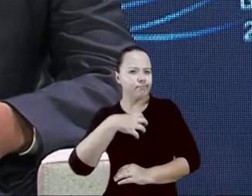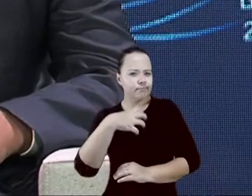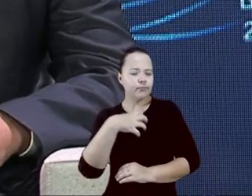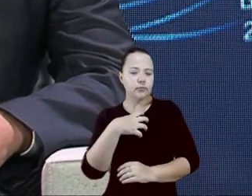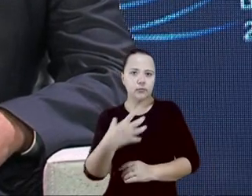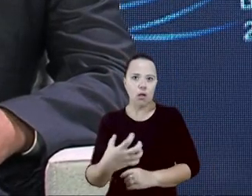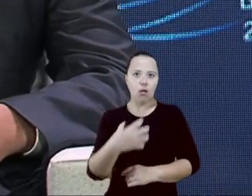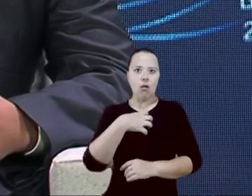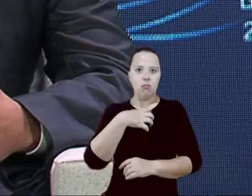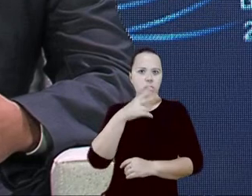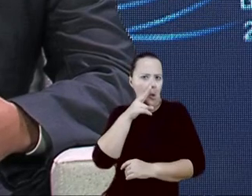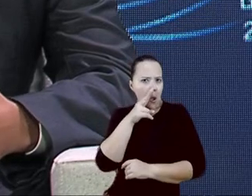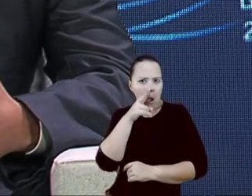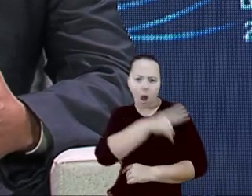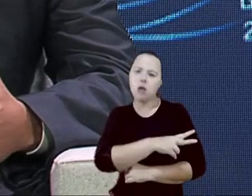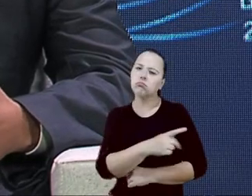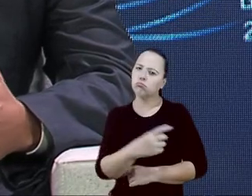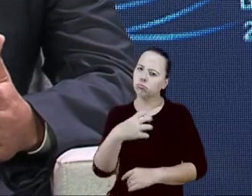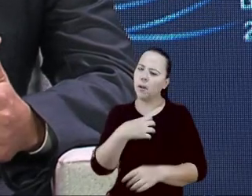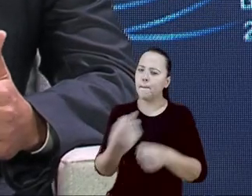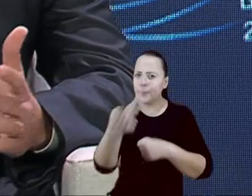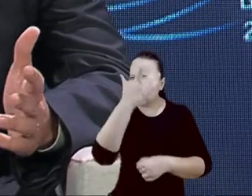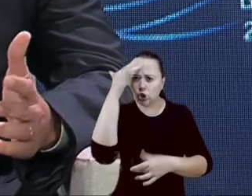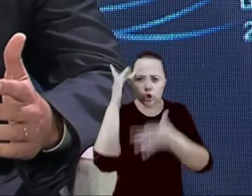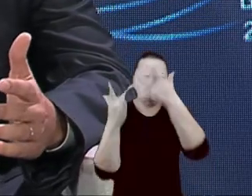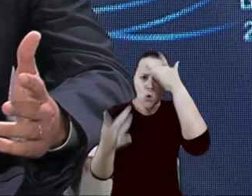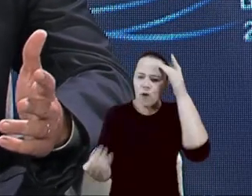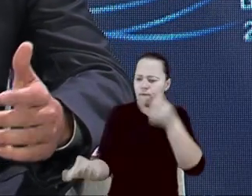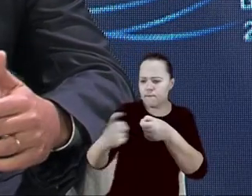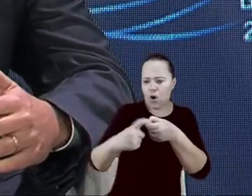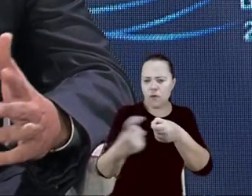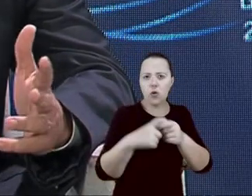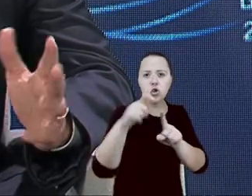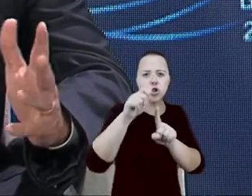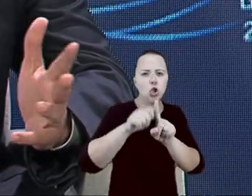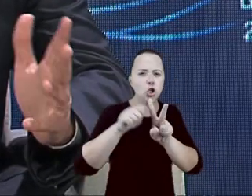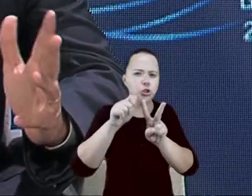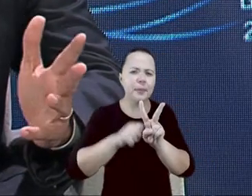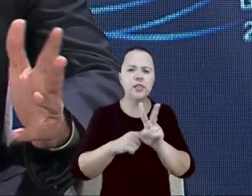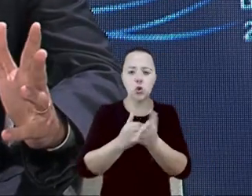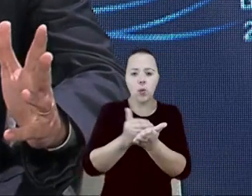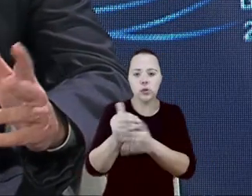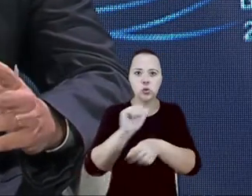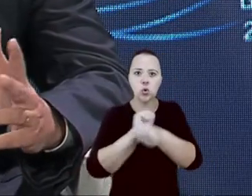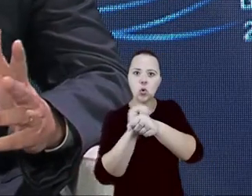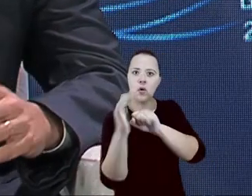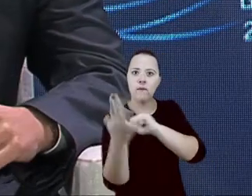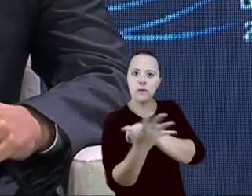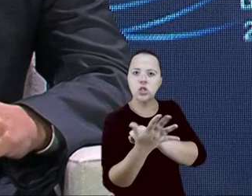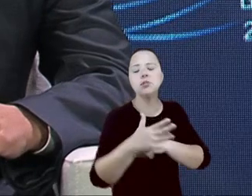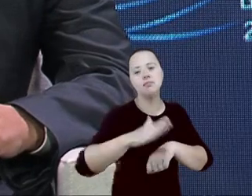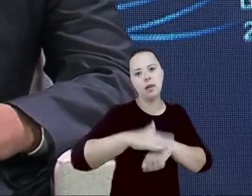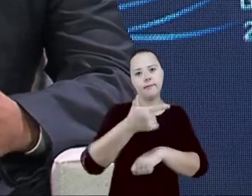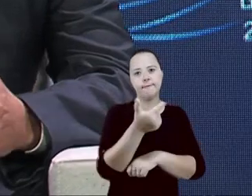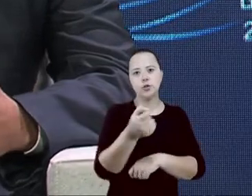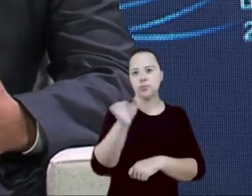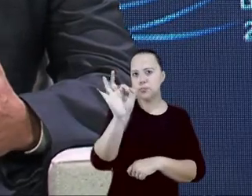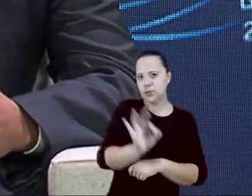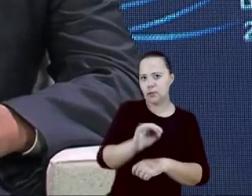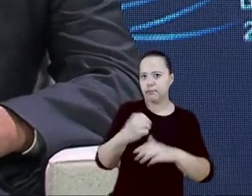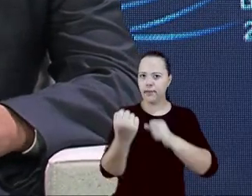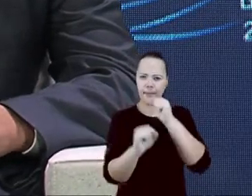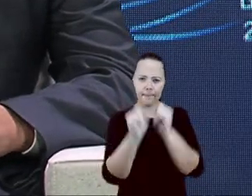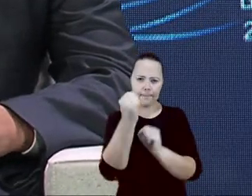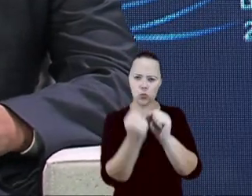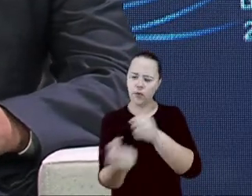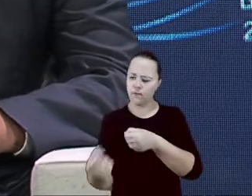maior né a gente vê o impacto de Resgate em dois meses ali quando começou o convite enfim mais ou menos 20% da indústria foi resgatada